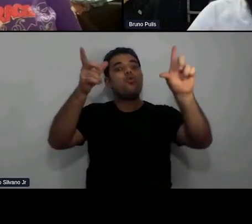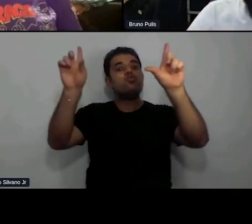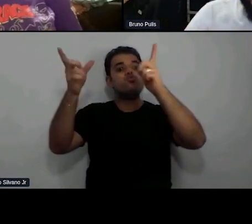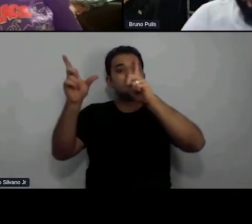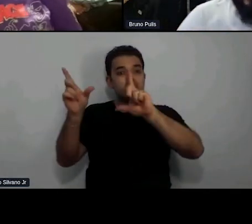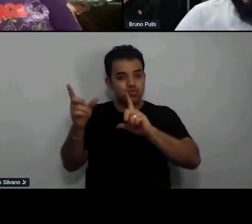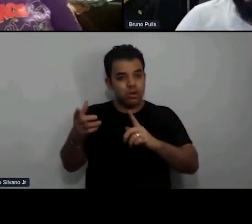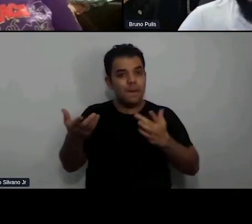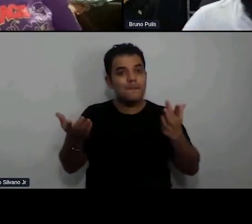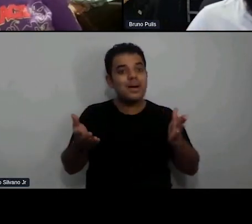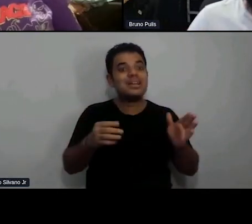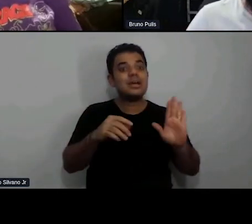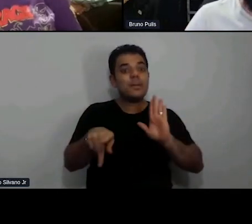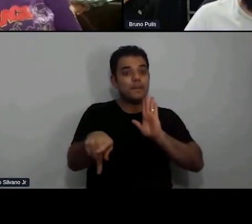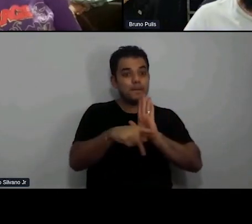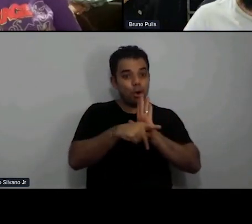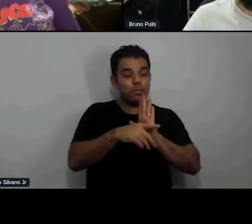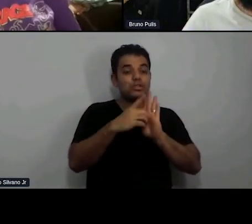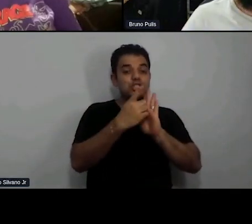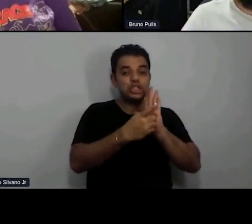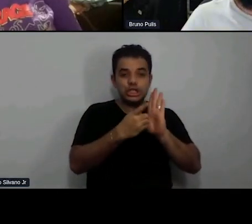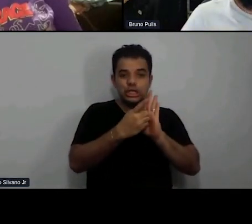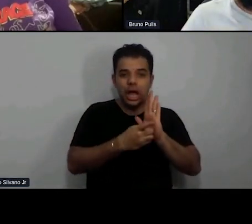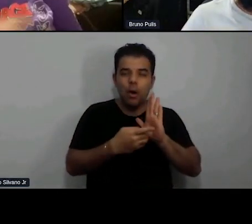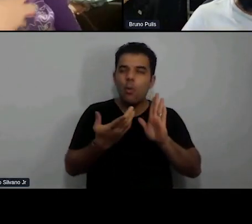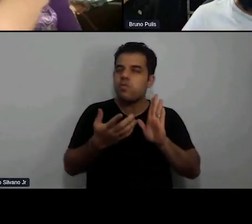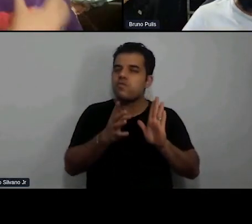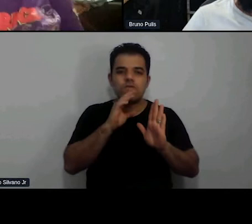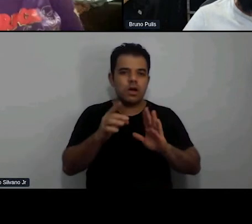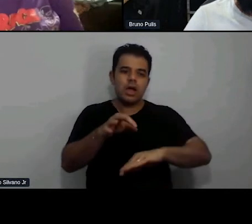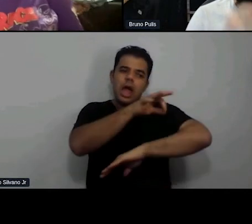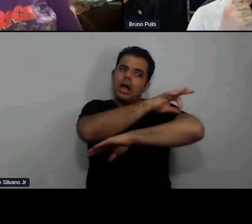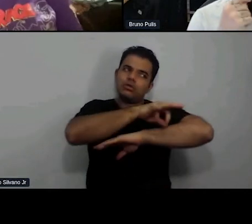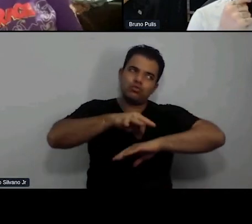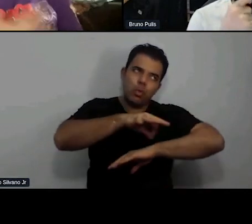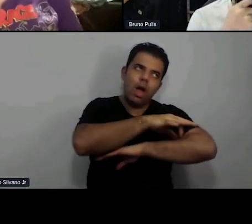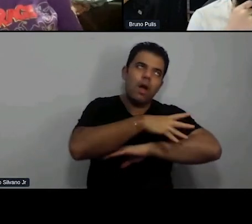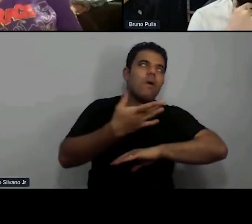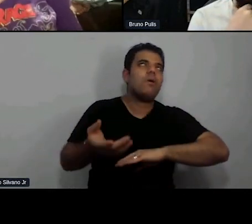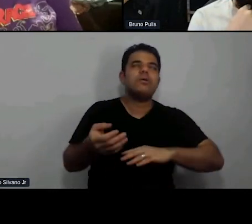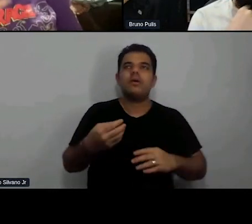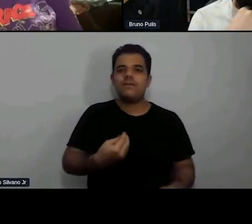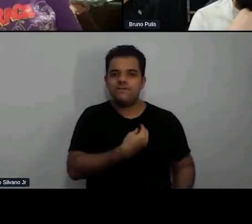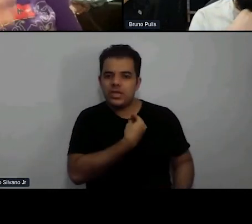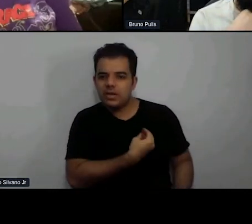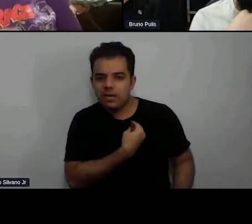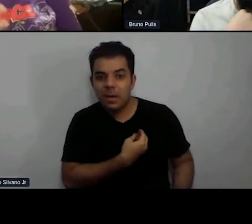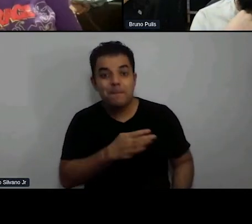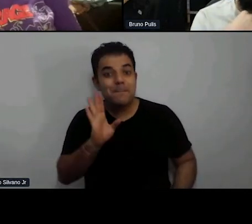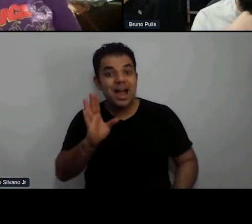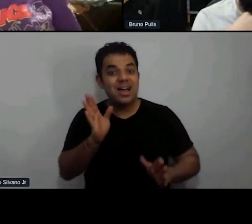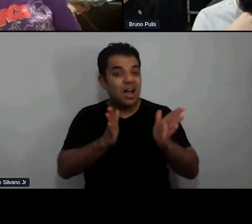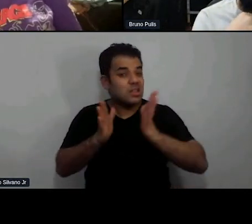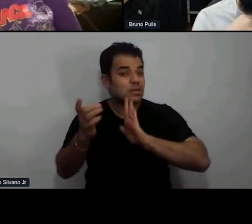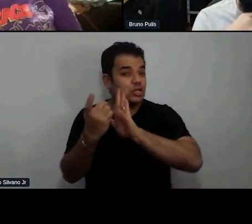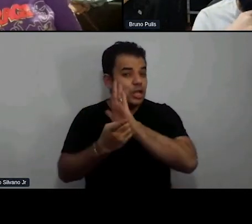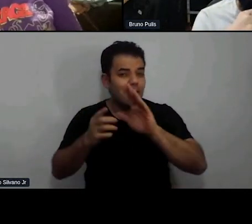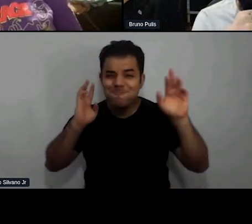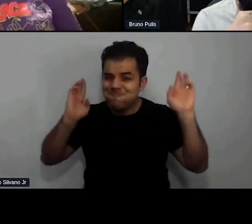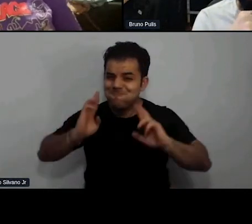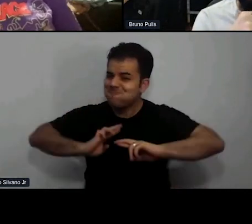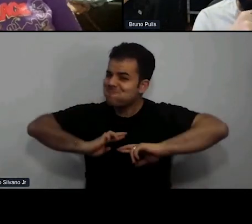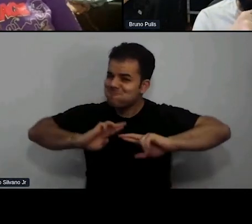frentes arquiteturais, por exemplo, ou de vivência, mas não conhecem sobre acessibilidade digital.